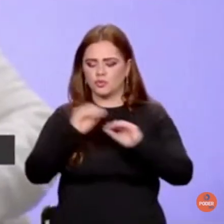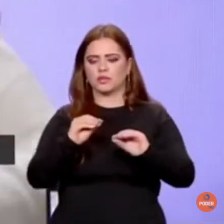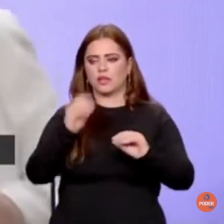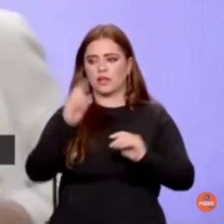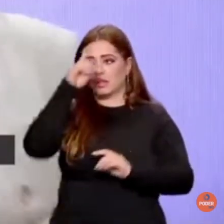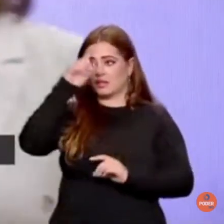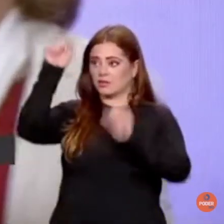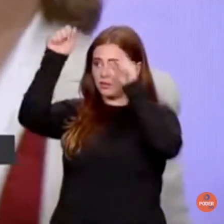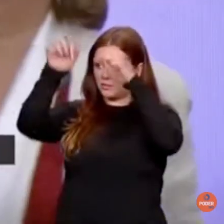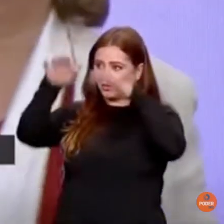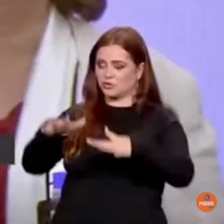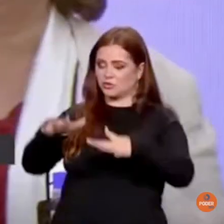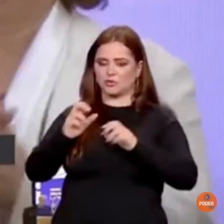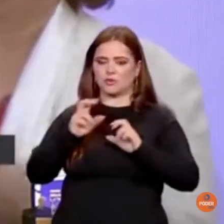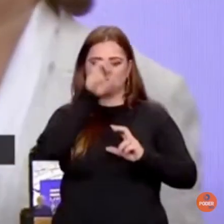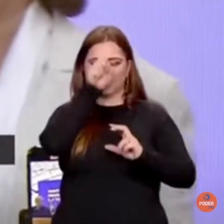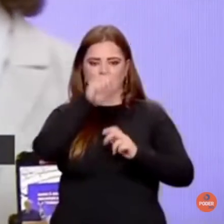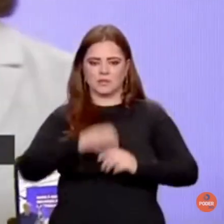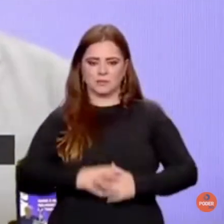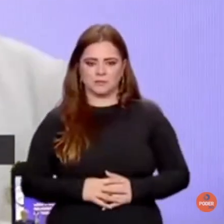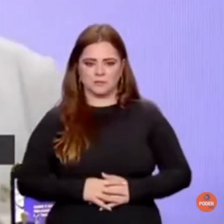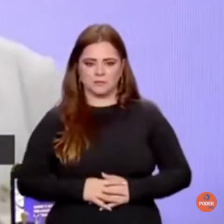abençoe. Força.